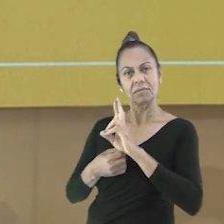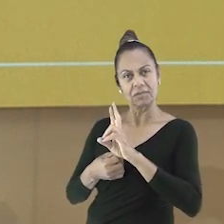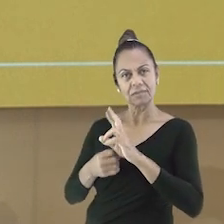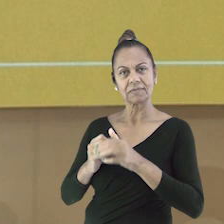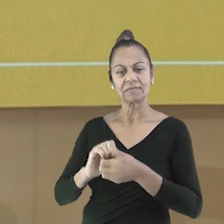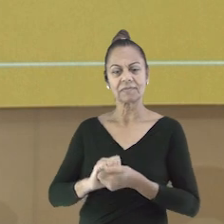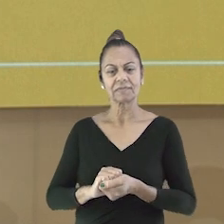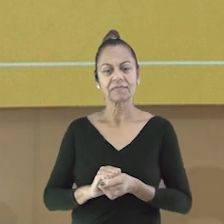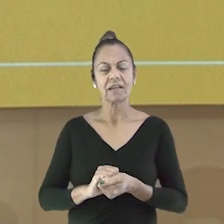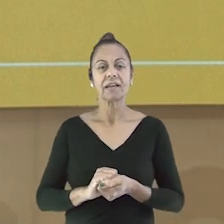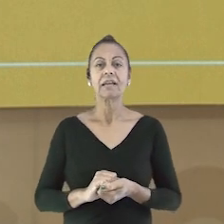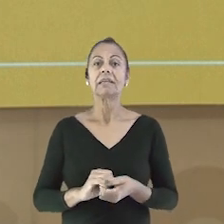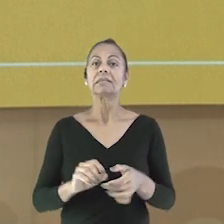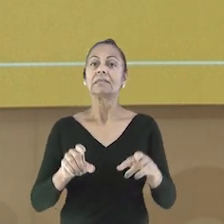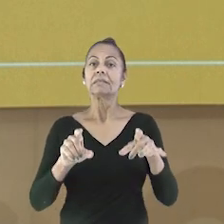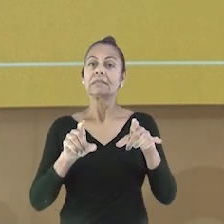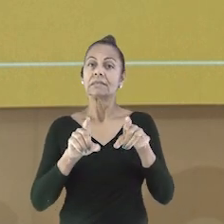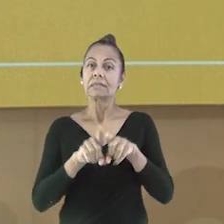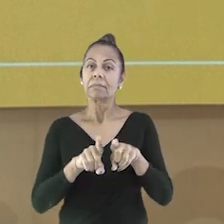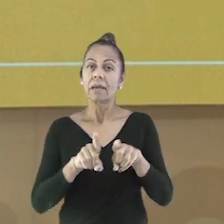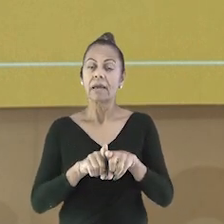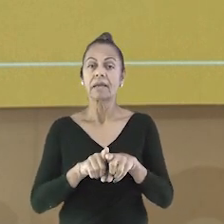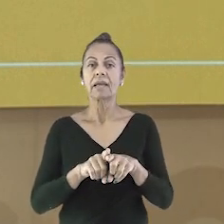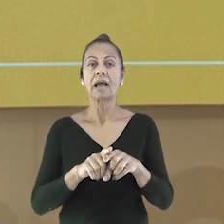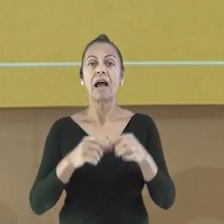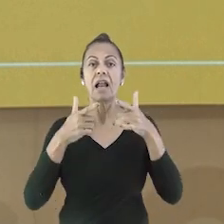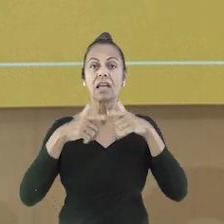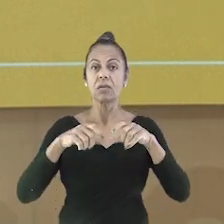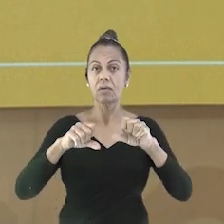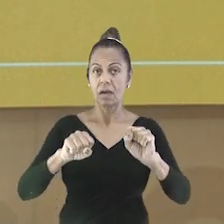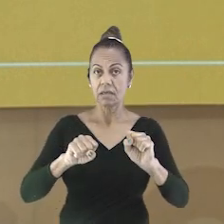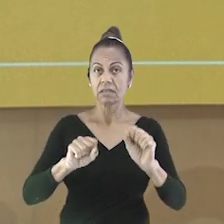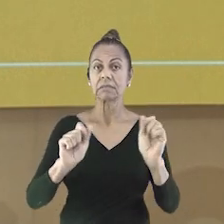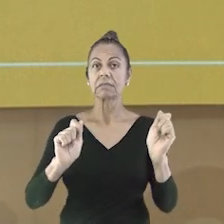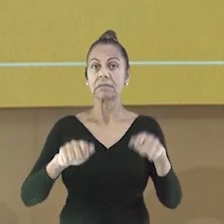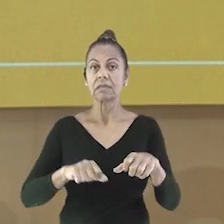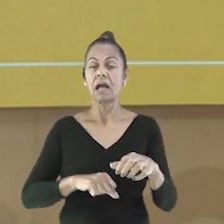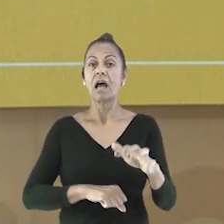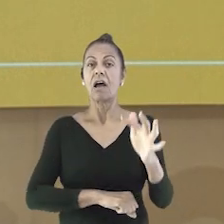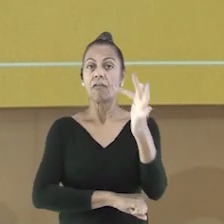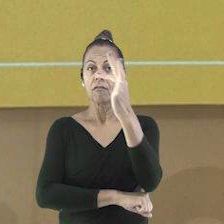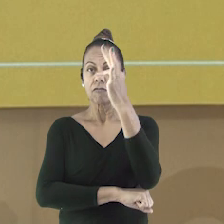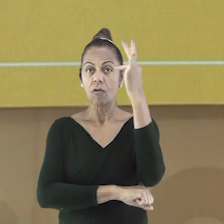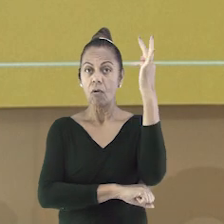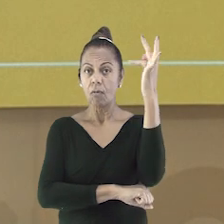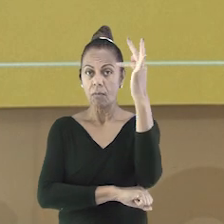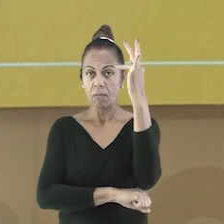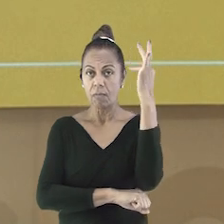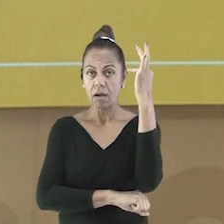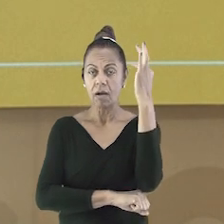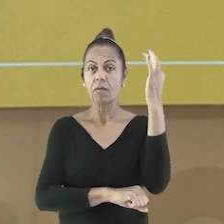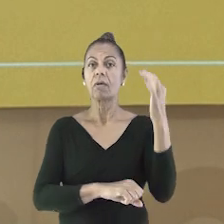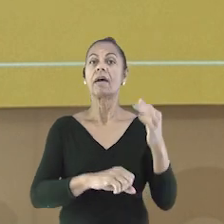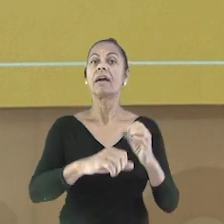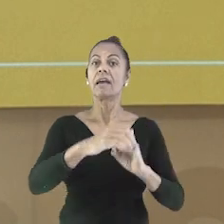quem está respondendo. E por último, linguagem formal e